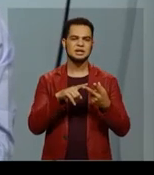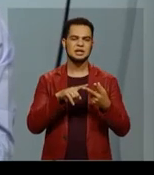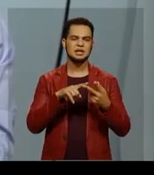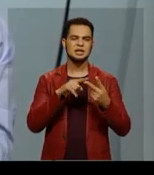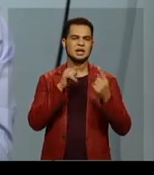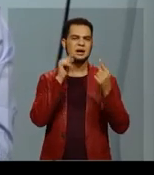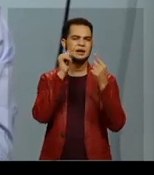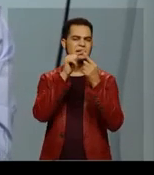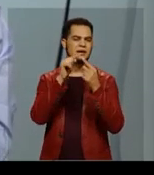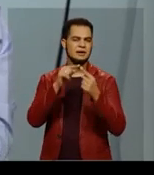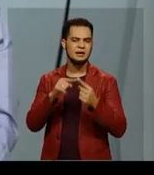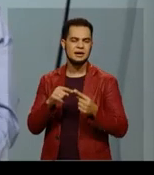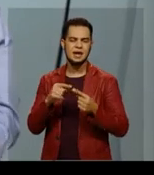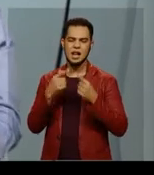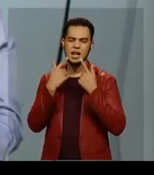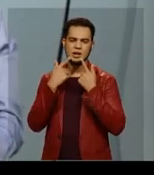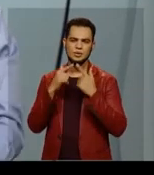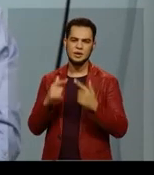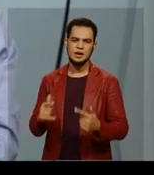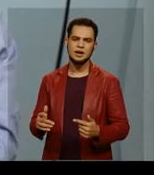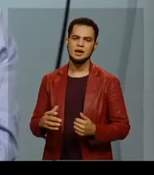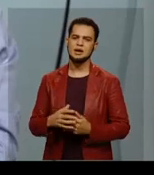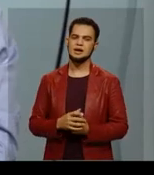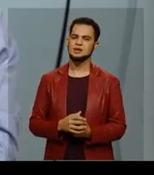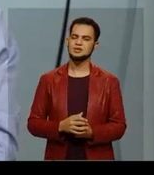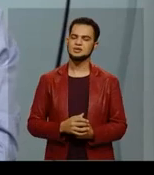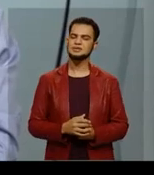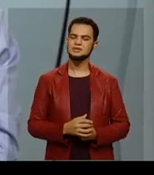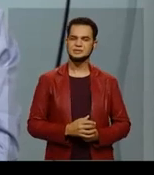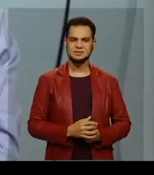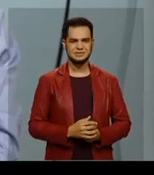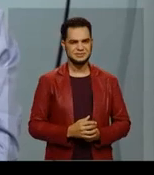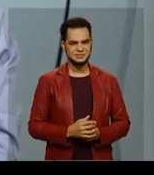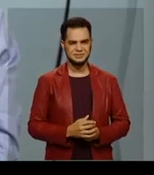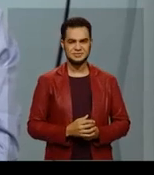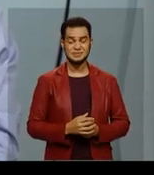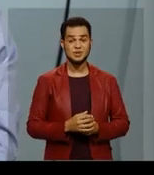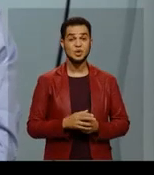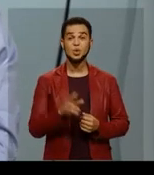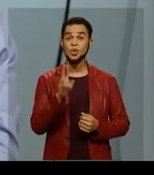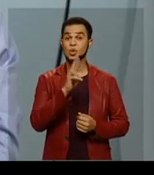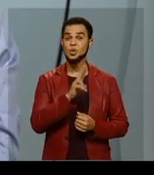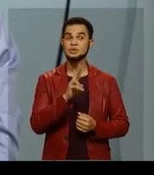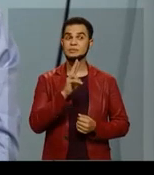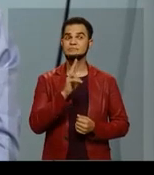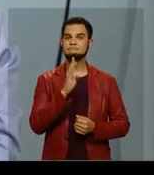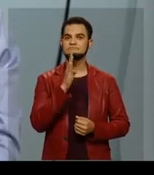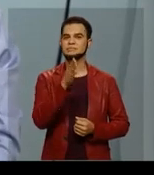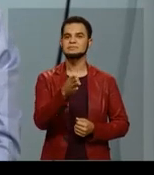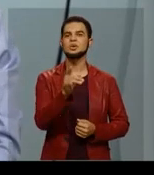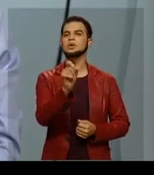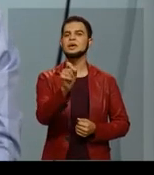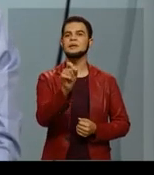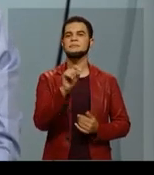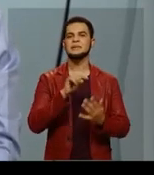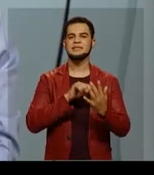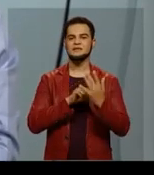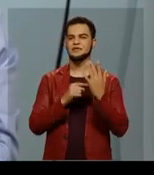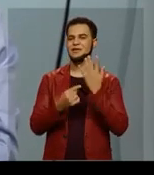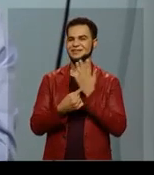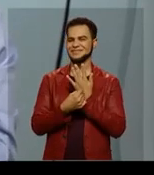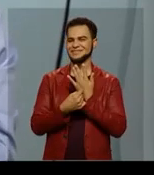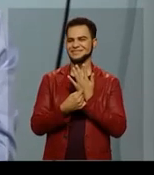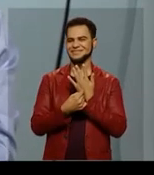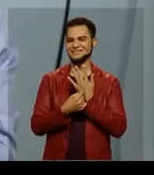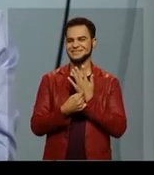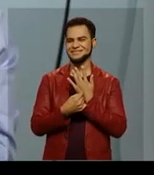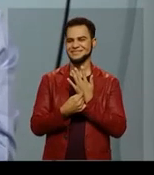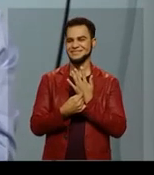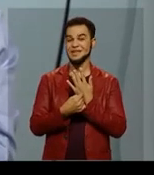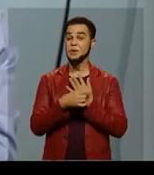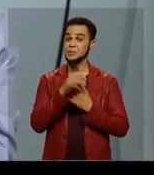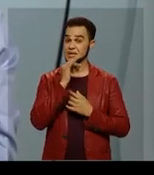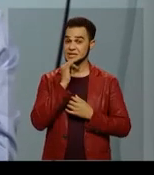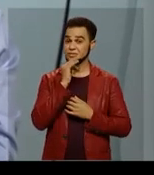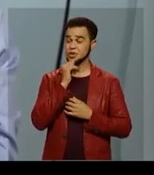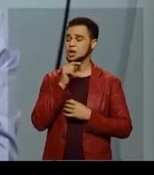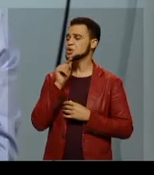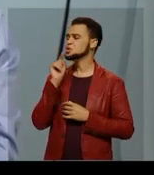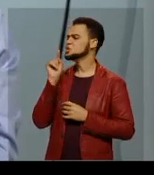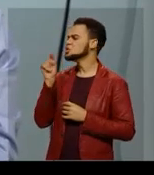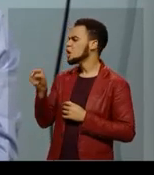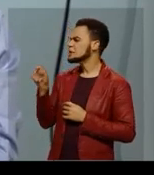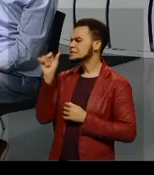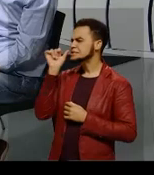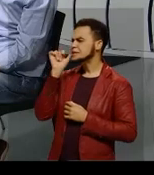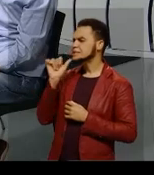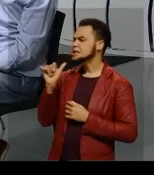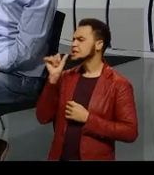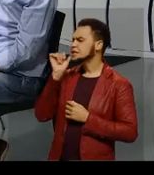conotação, geralmente a pessoa já usa de cara já uma figura de linguagem que é a metáfora. Por exemplo, essa menina é de ouro, já